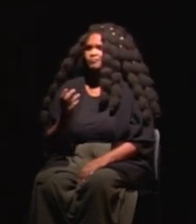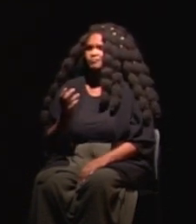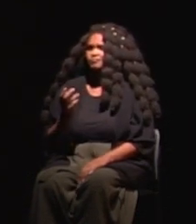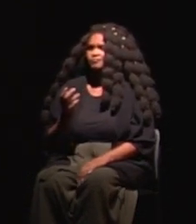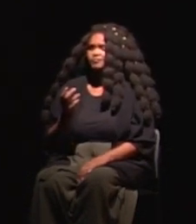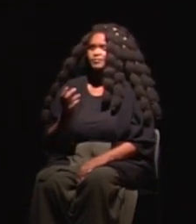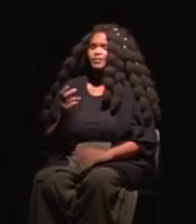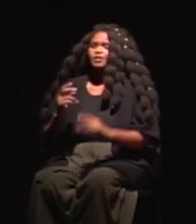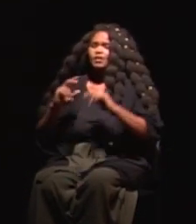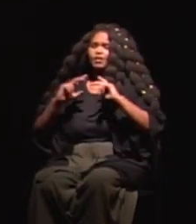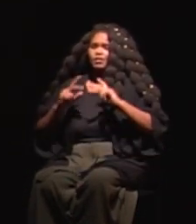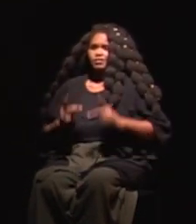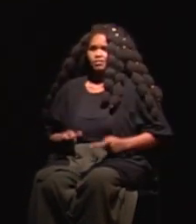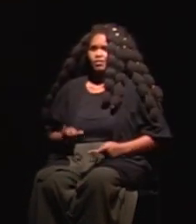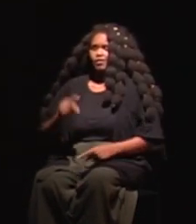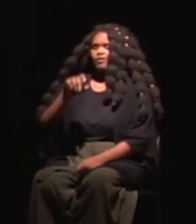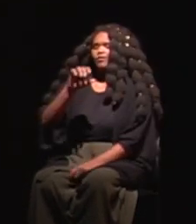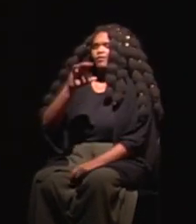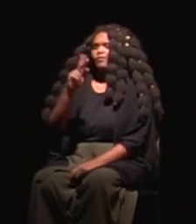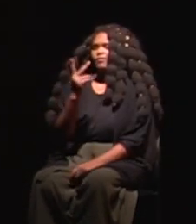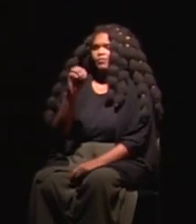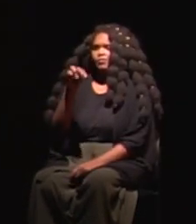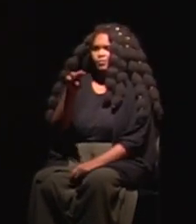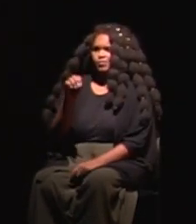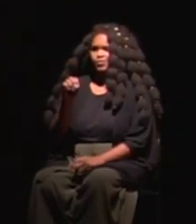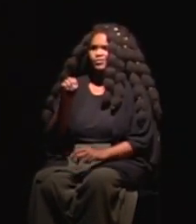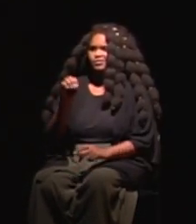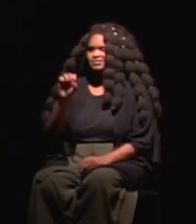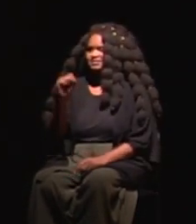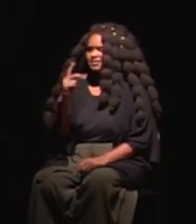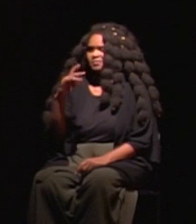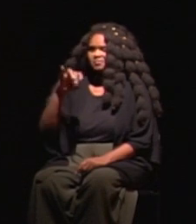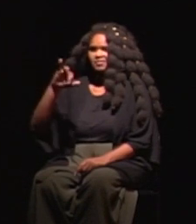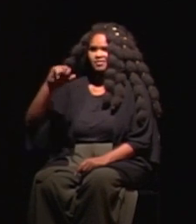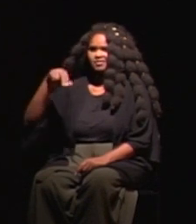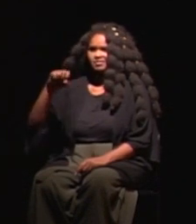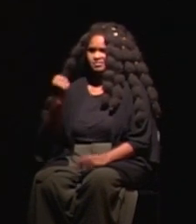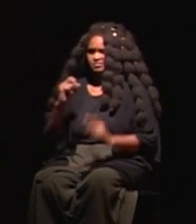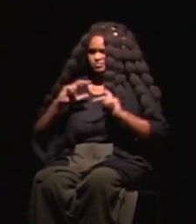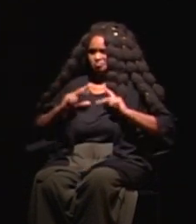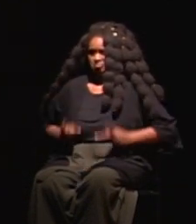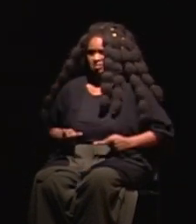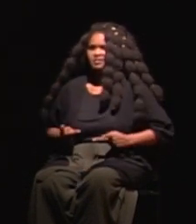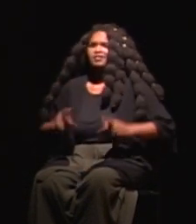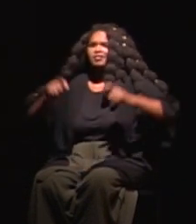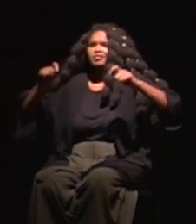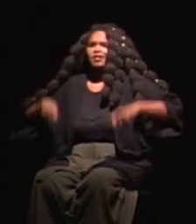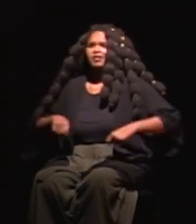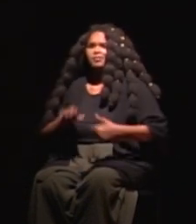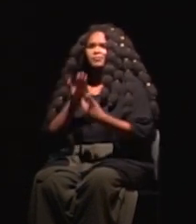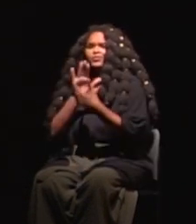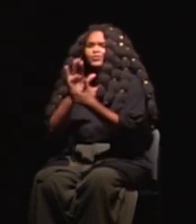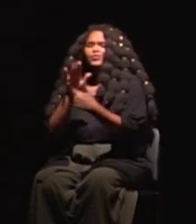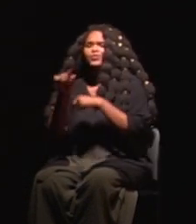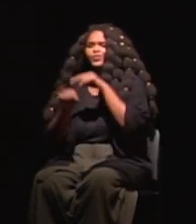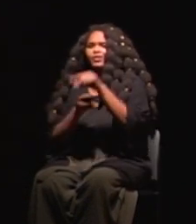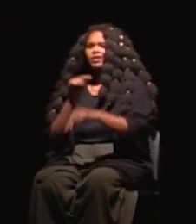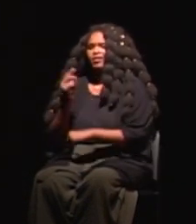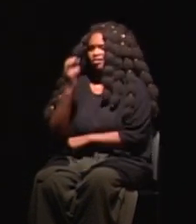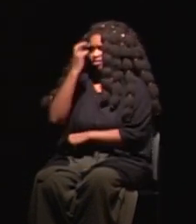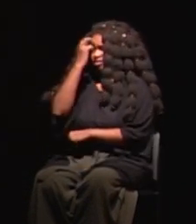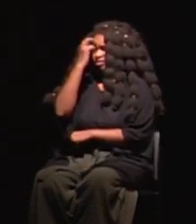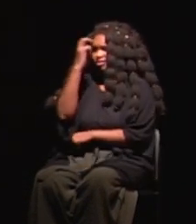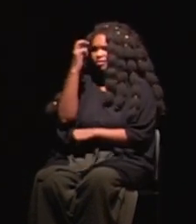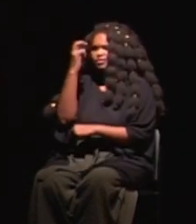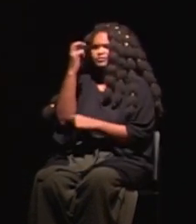Homo sapiens sapiens, é capaz de expressar na sua inteligência